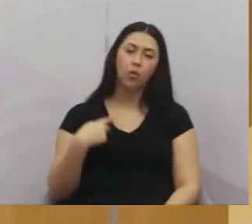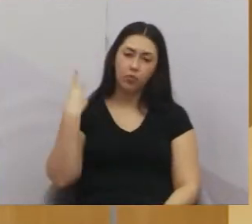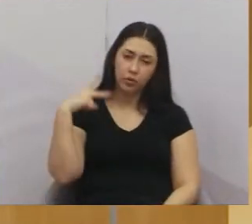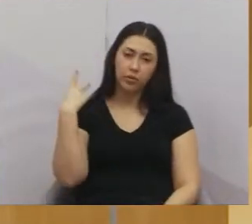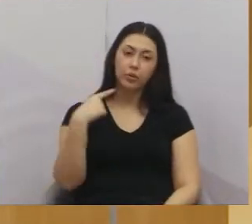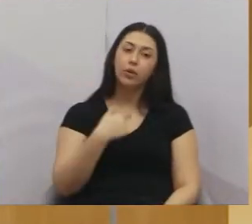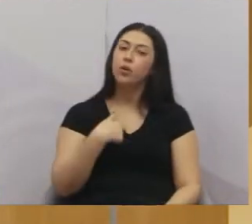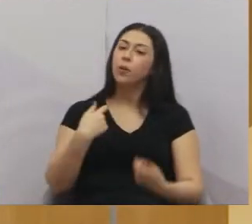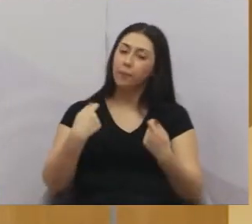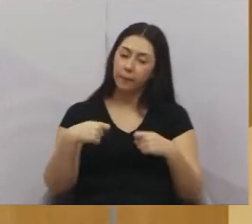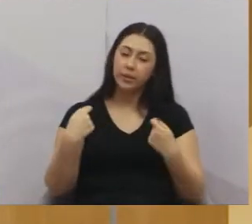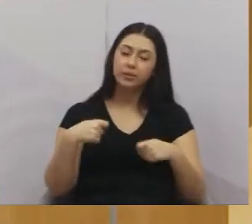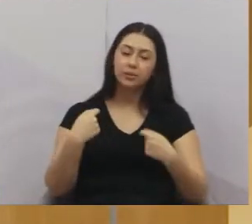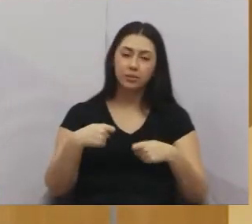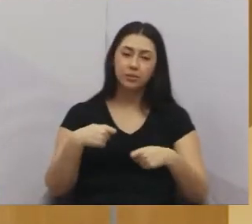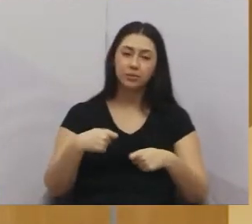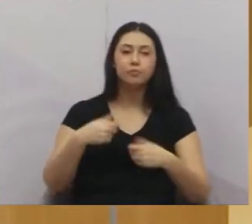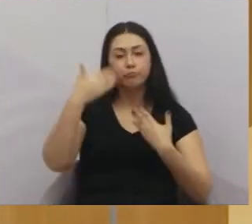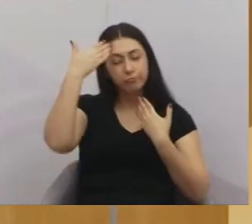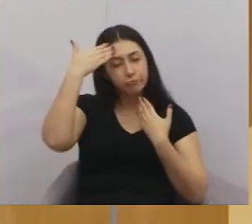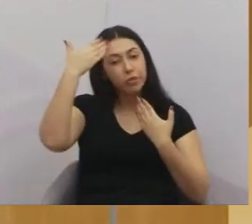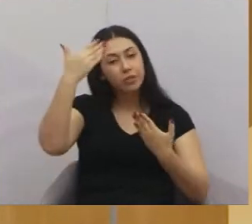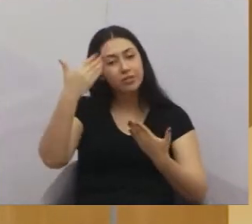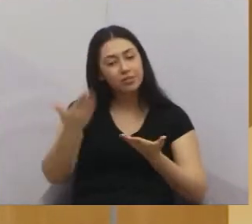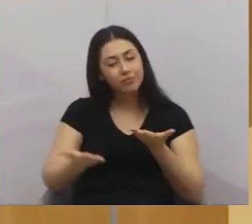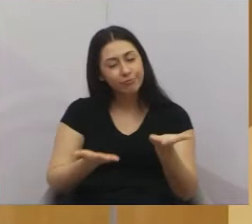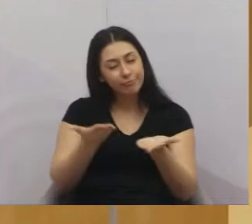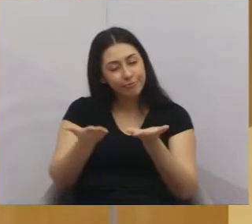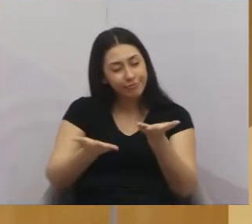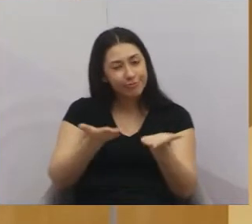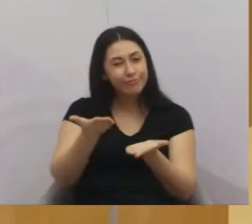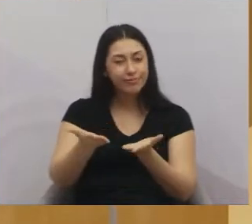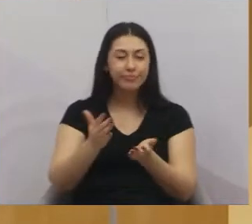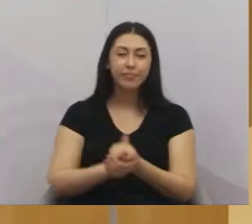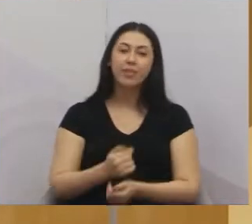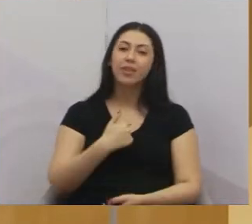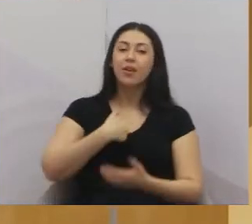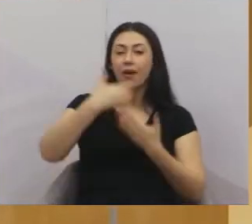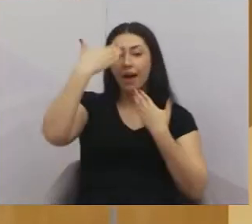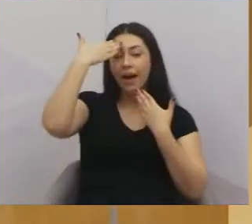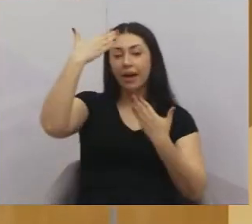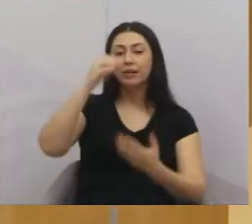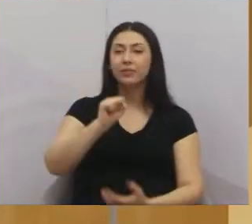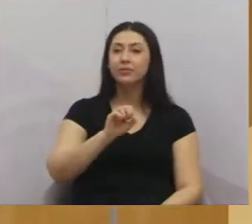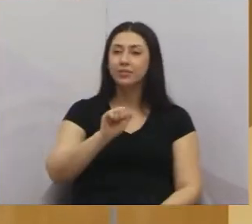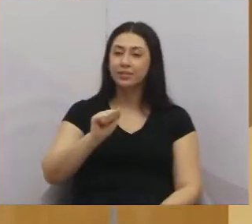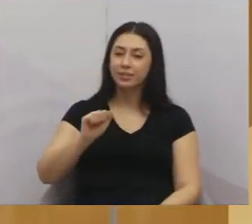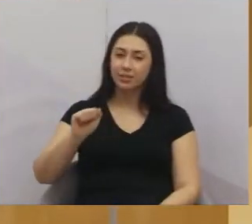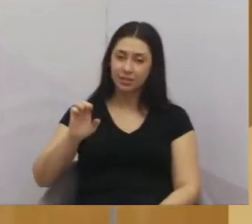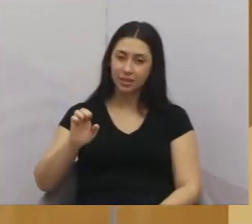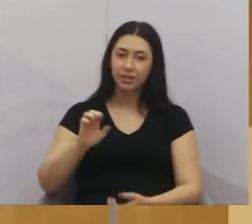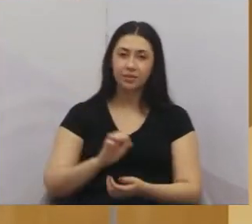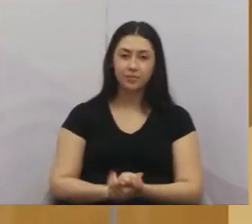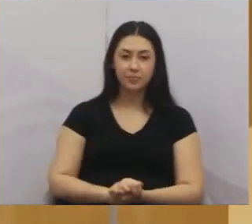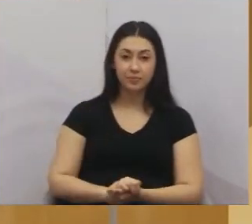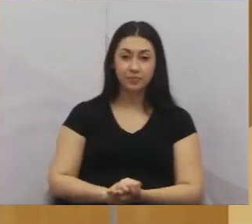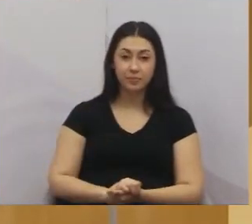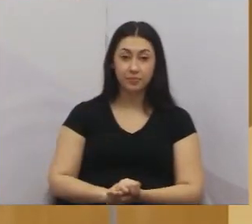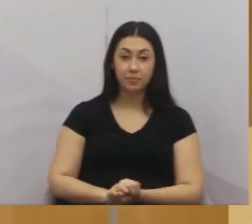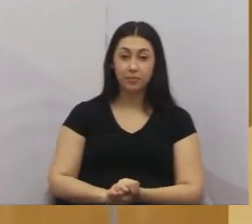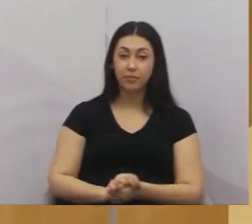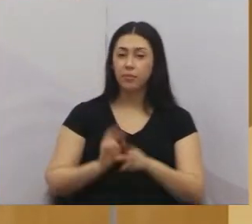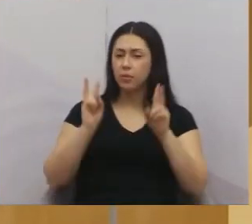casa, que a gente também tem que elogiar o pronto atendimento. Então, eu agradeço ao SAI nesse sentido. E o